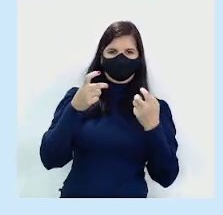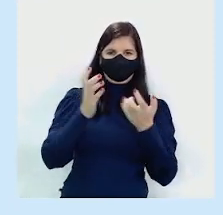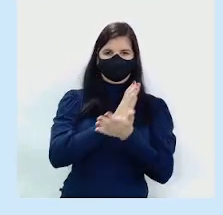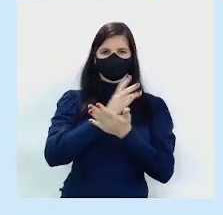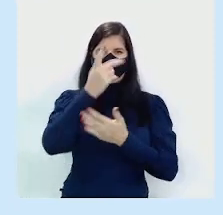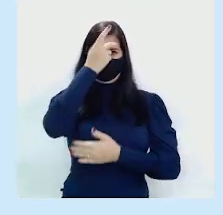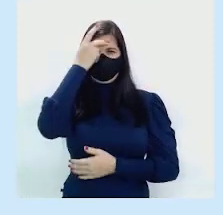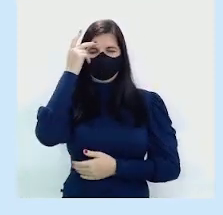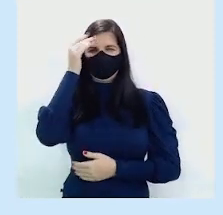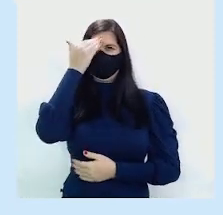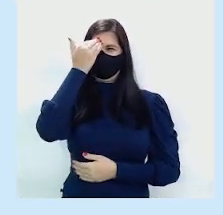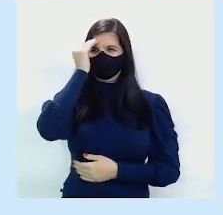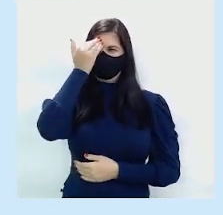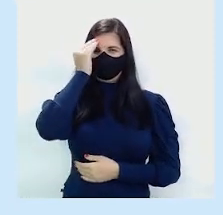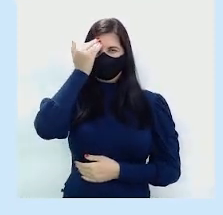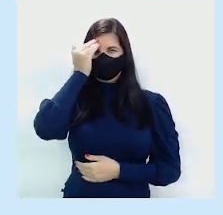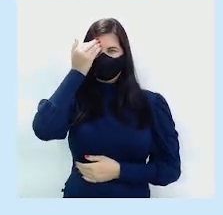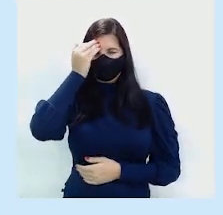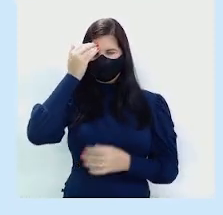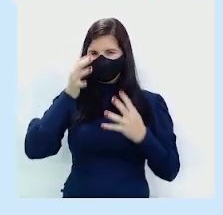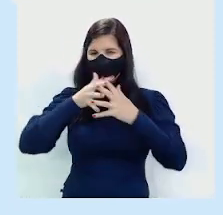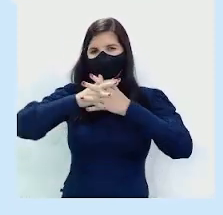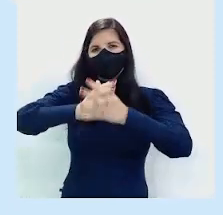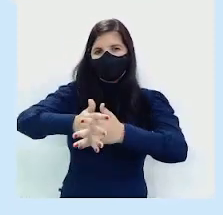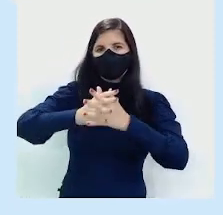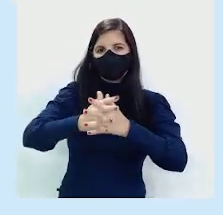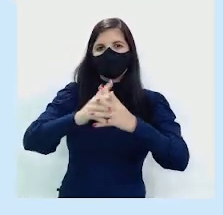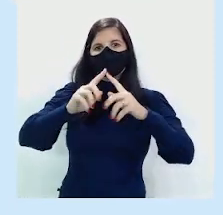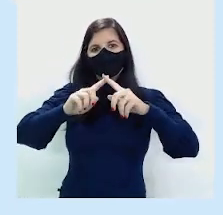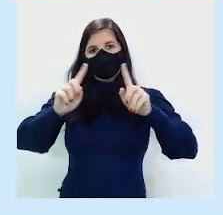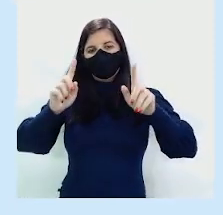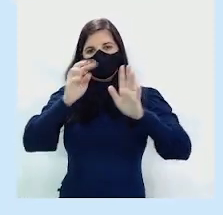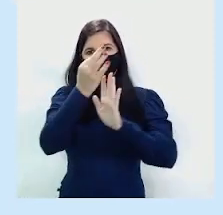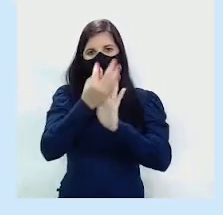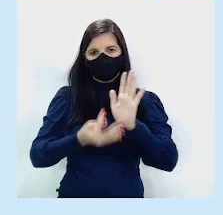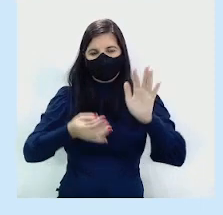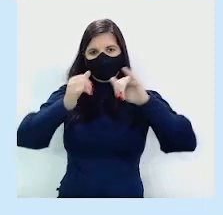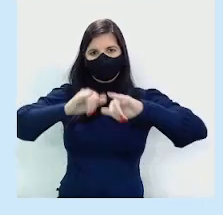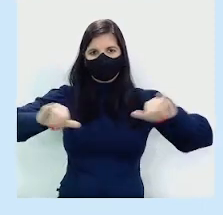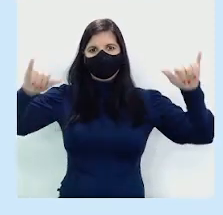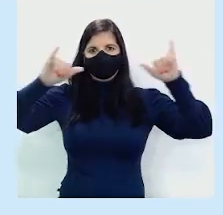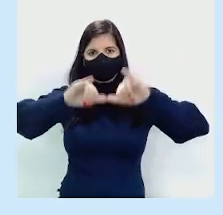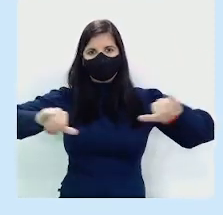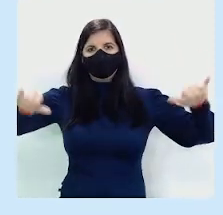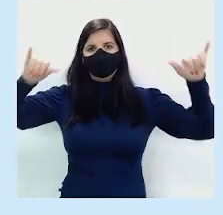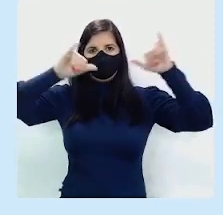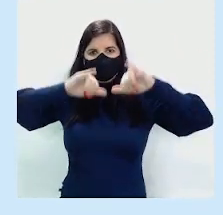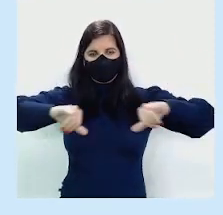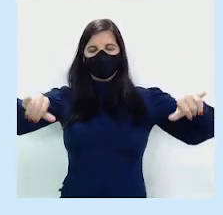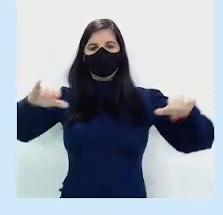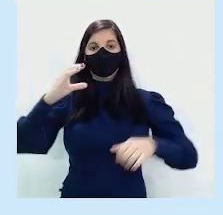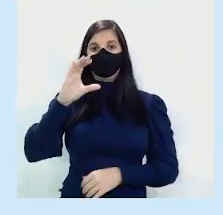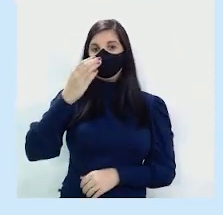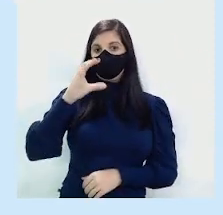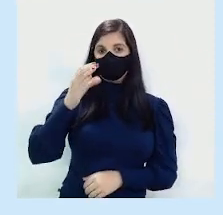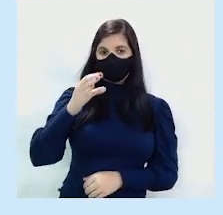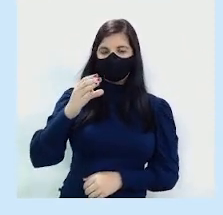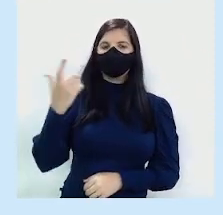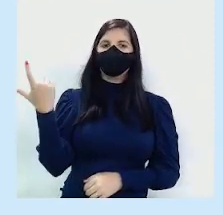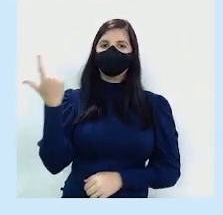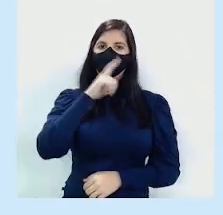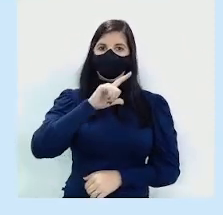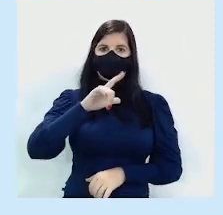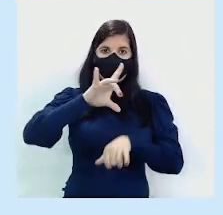né? Muito fácil esses termos. Então, um texto de divulgação científica, ele além de ser um texto que vai